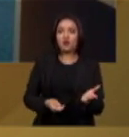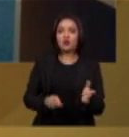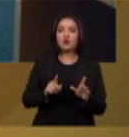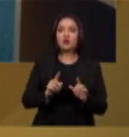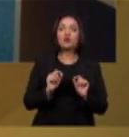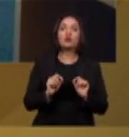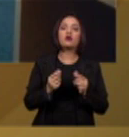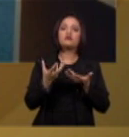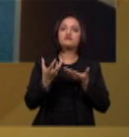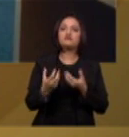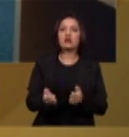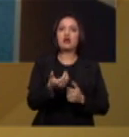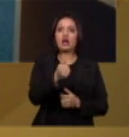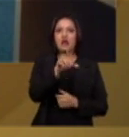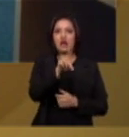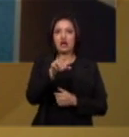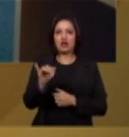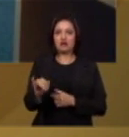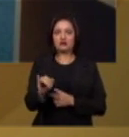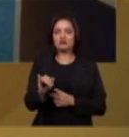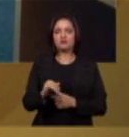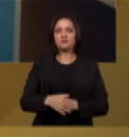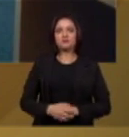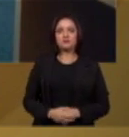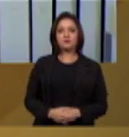do ato jurídico perfeito.